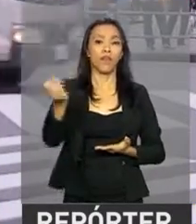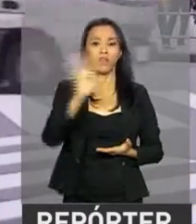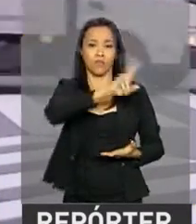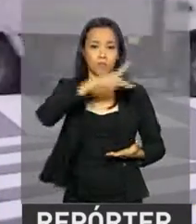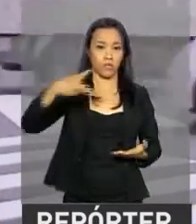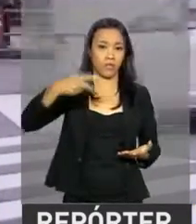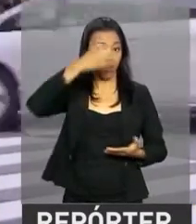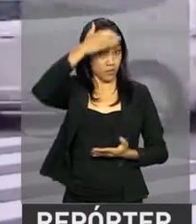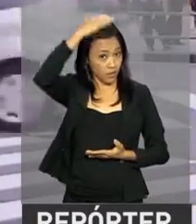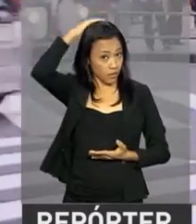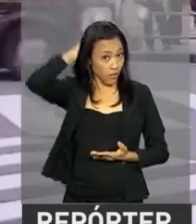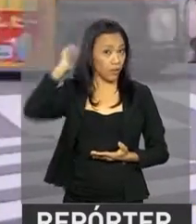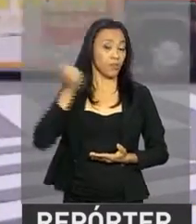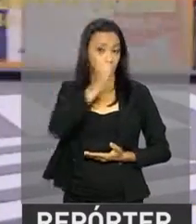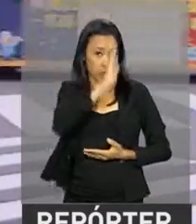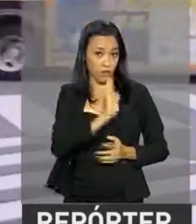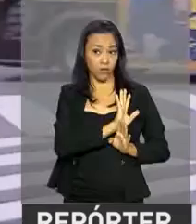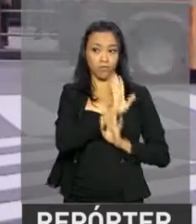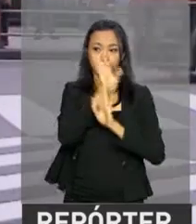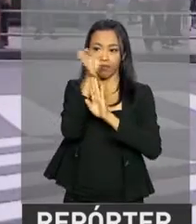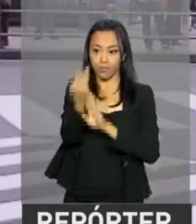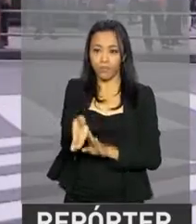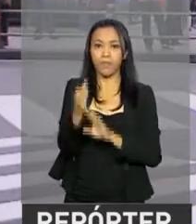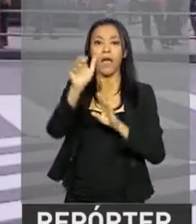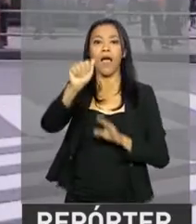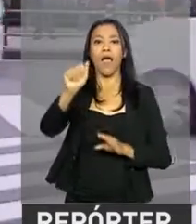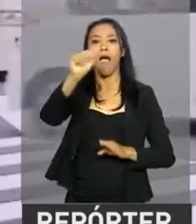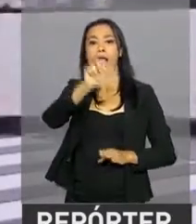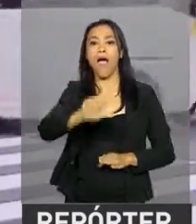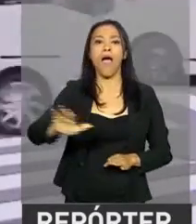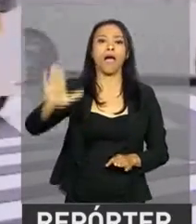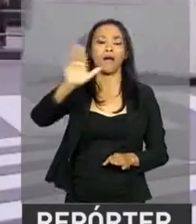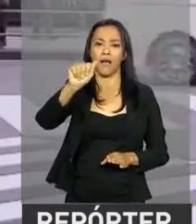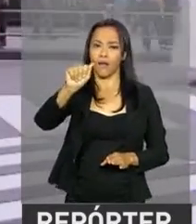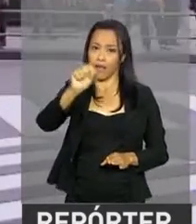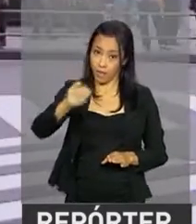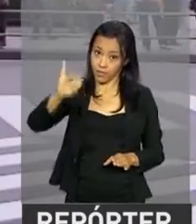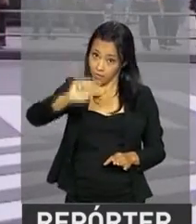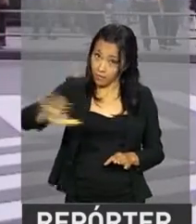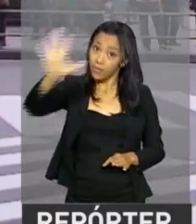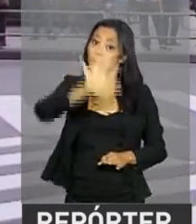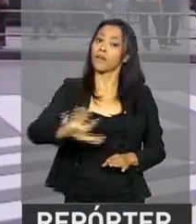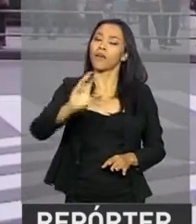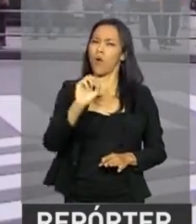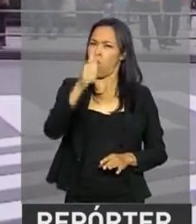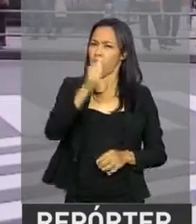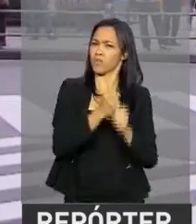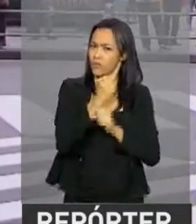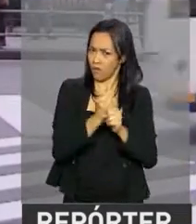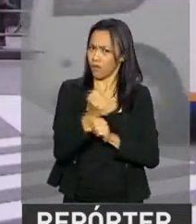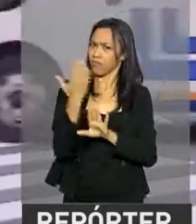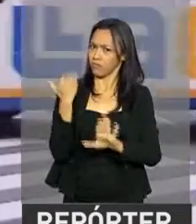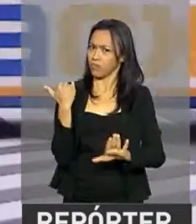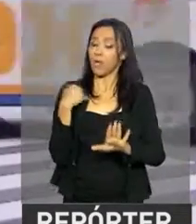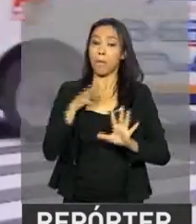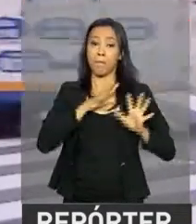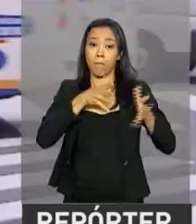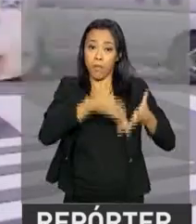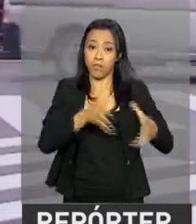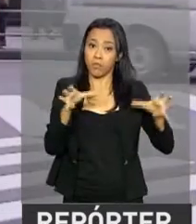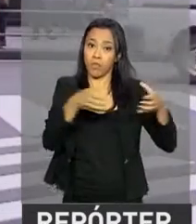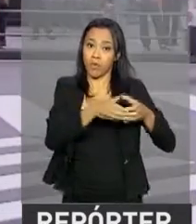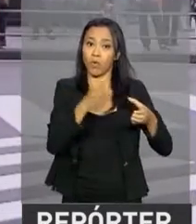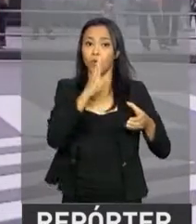chefe de Estado brasileiro ao país asiático em 11 anos, depois de concluir a participação na cúpula dos BRICS na